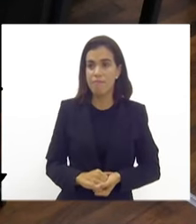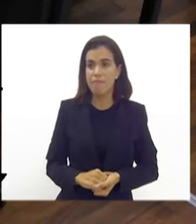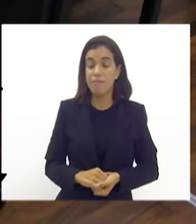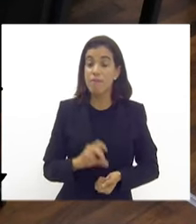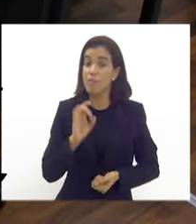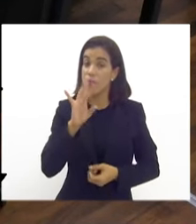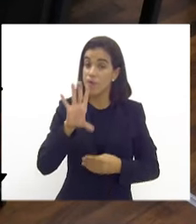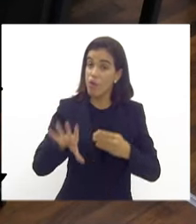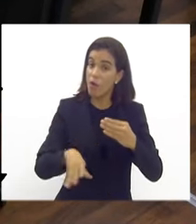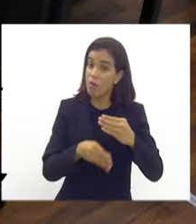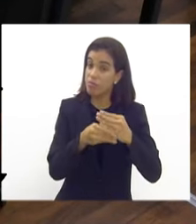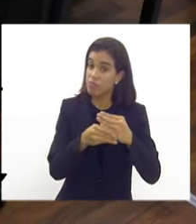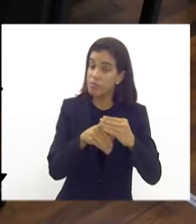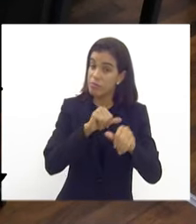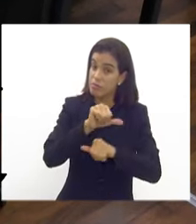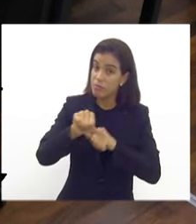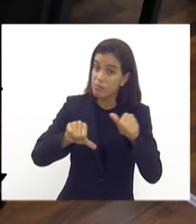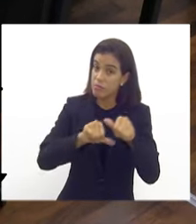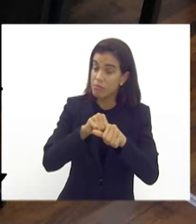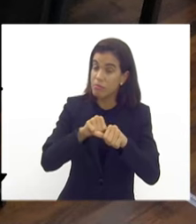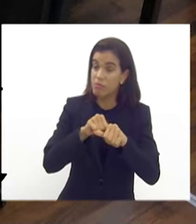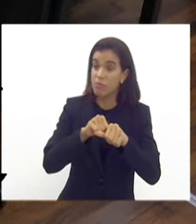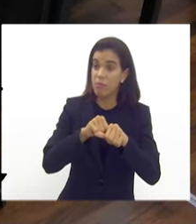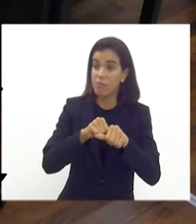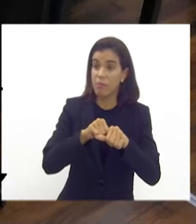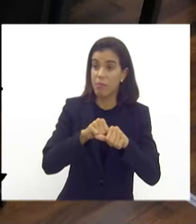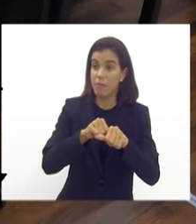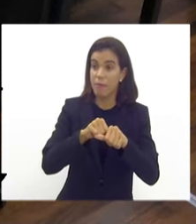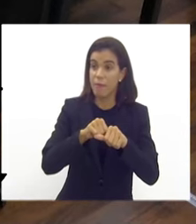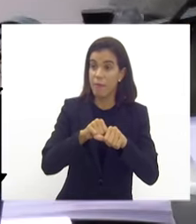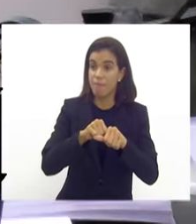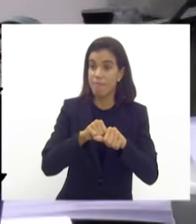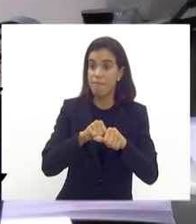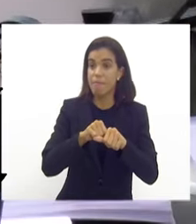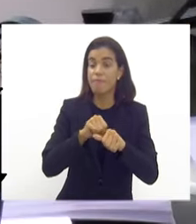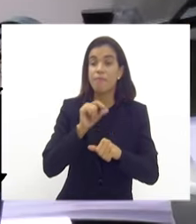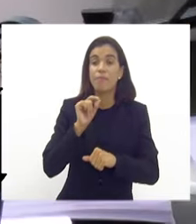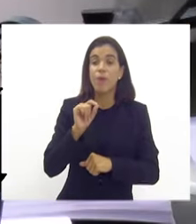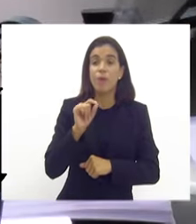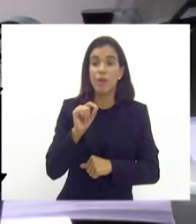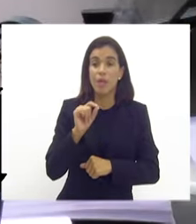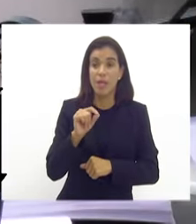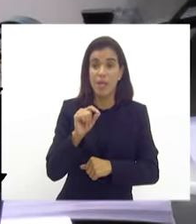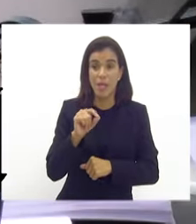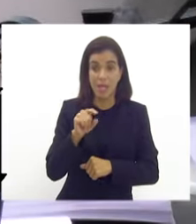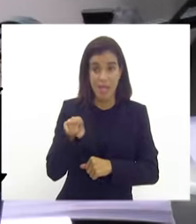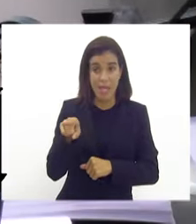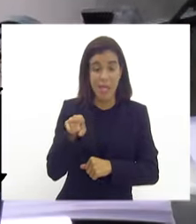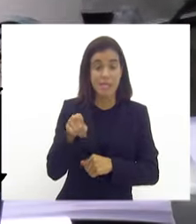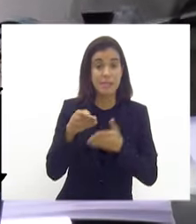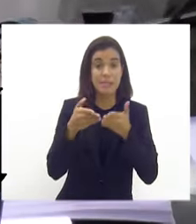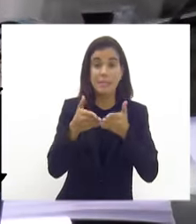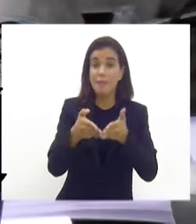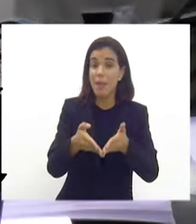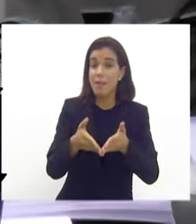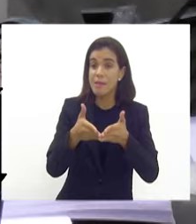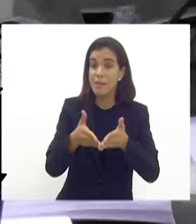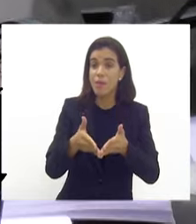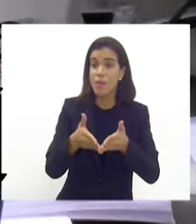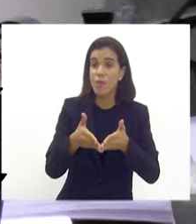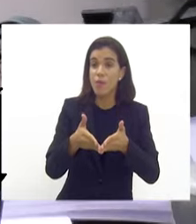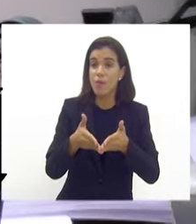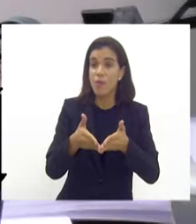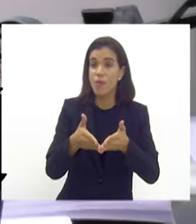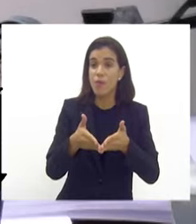retificando aqui retificando as falas do do do roco é que esses cinco embarcações já foi lá em 2023